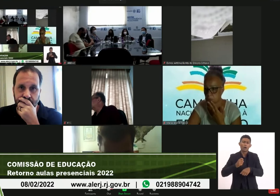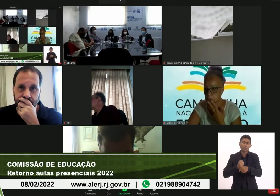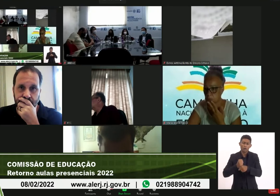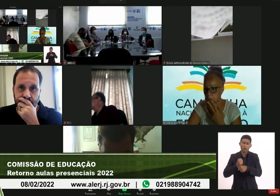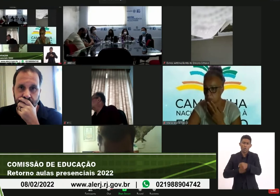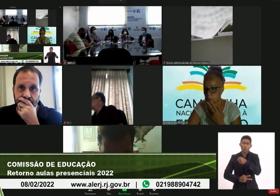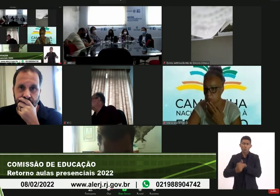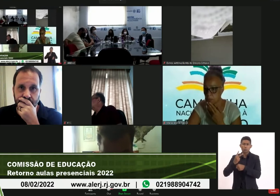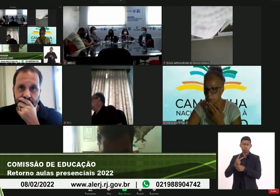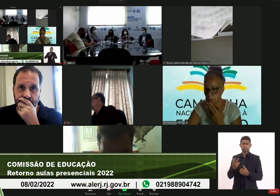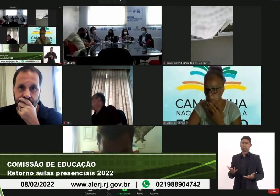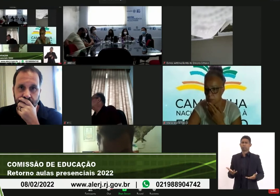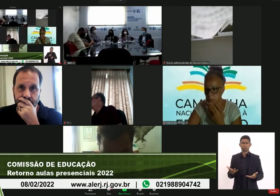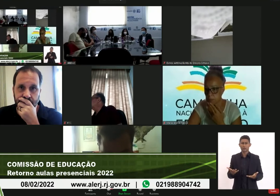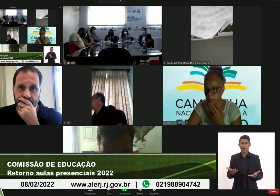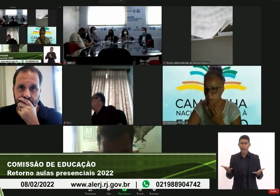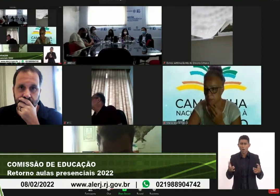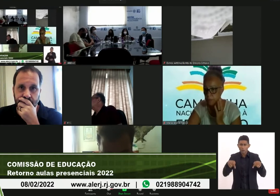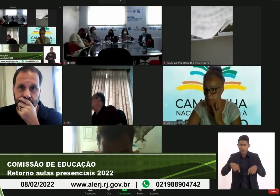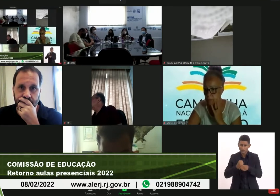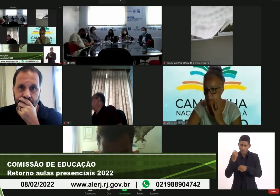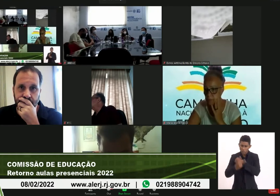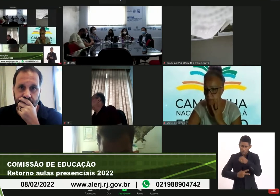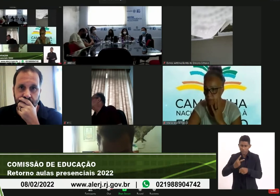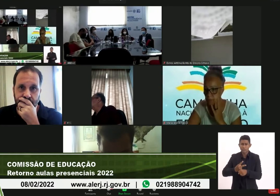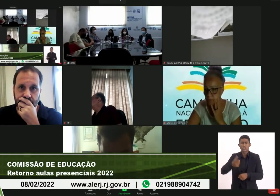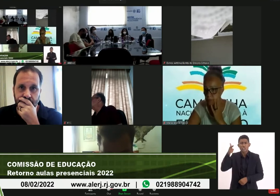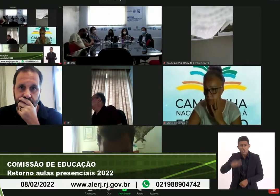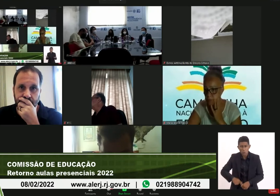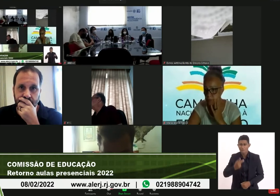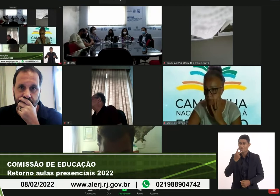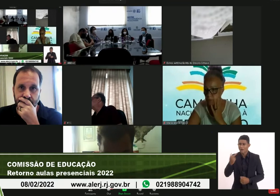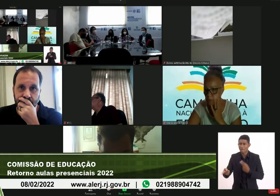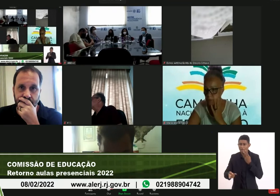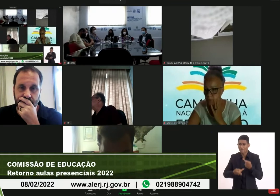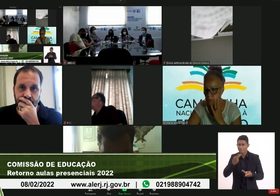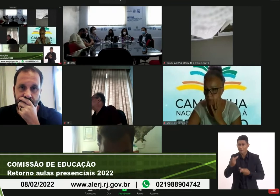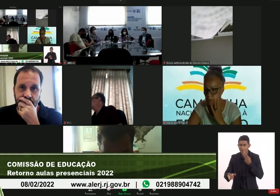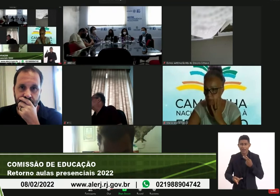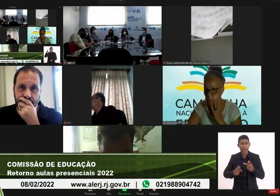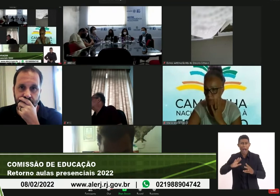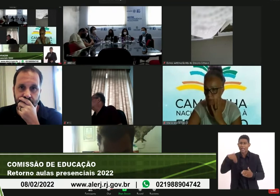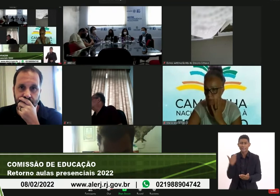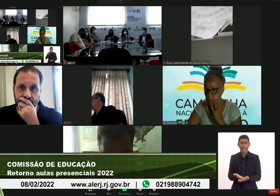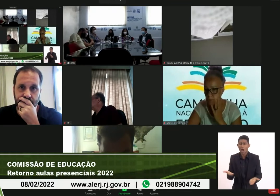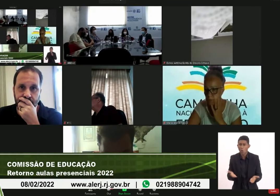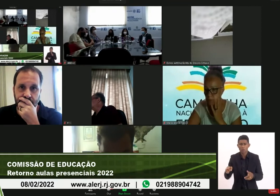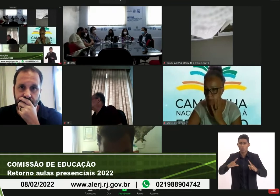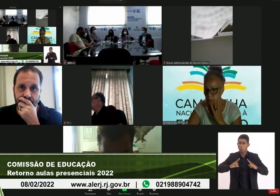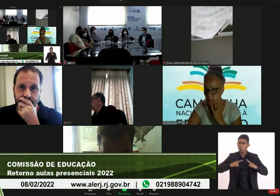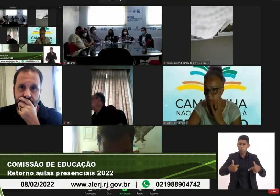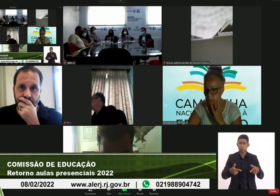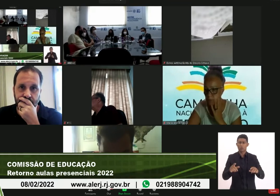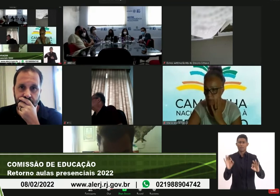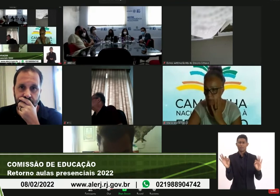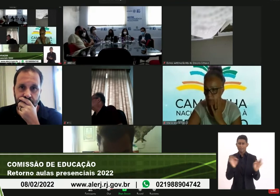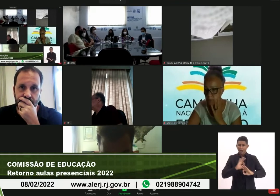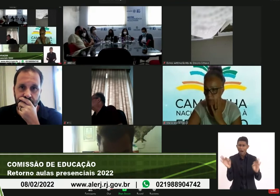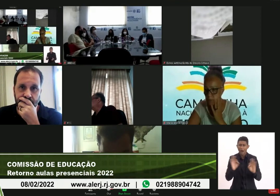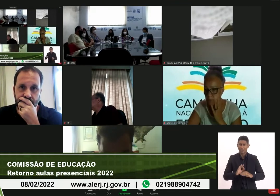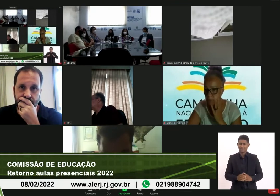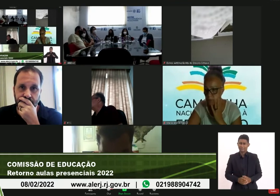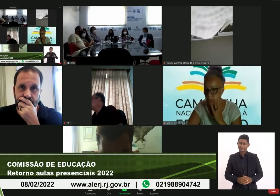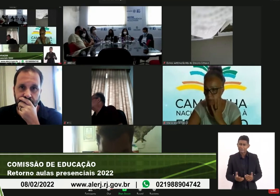2 anos depois, a gente está tendo que falar o óbvio e que ainda não foi feito. Então, eu não consigo aqui